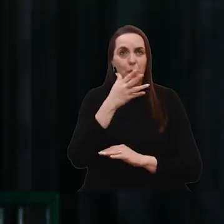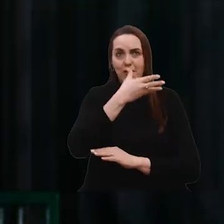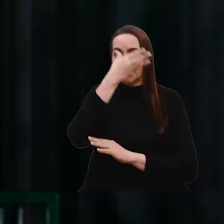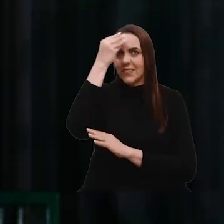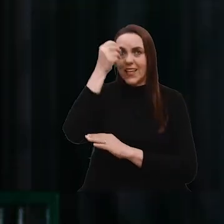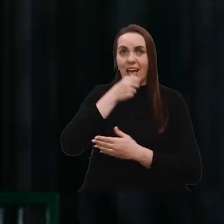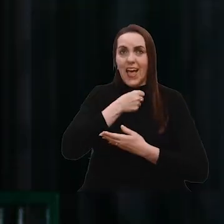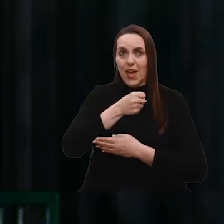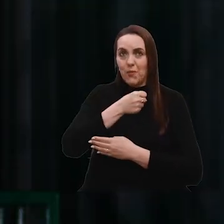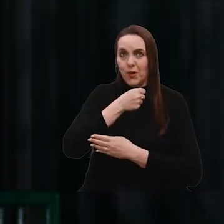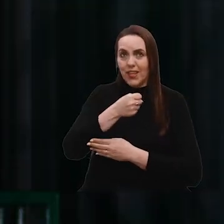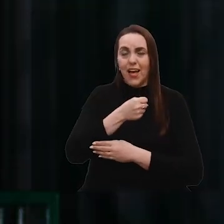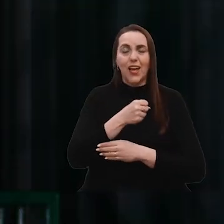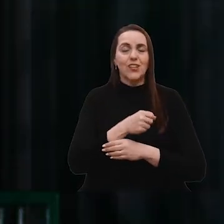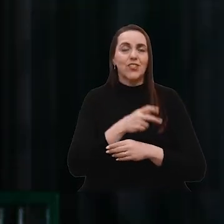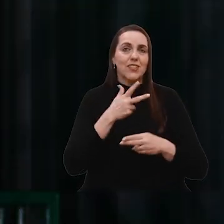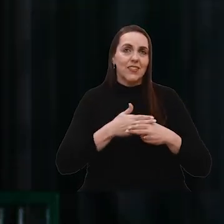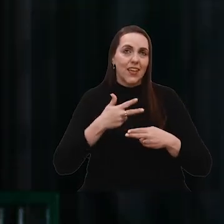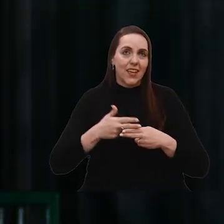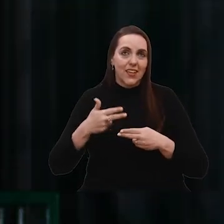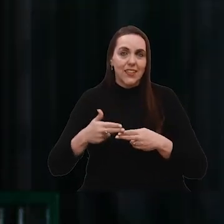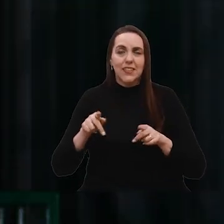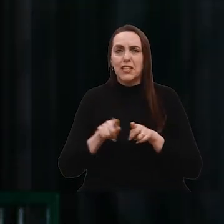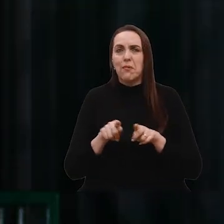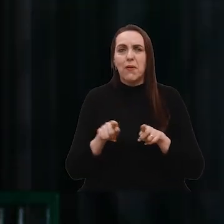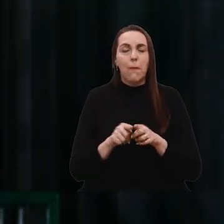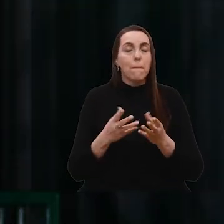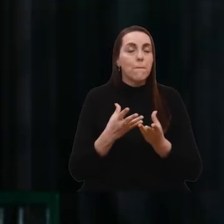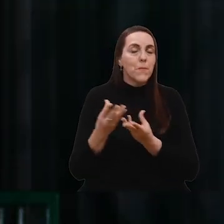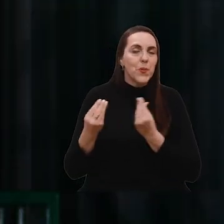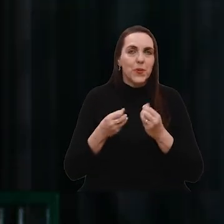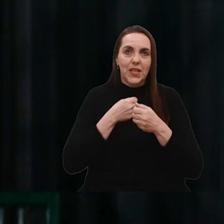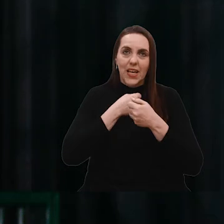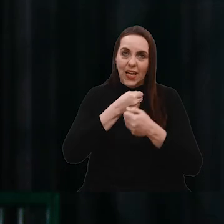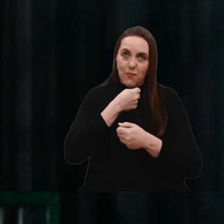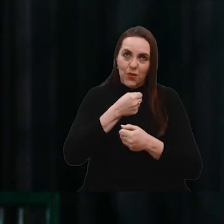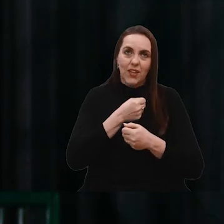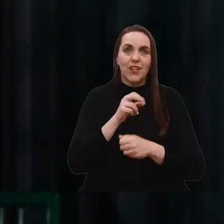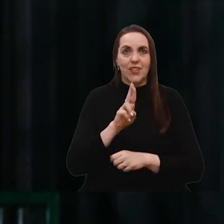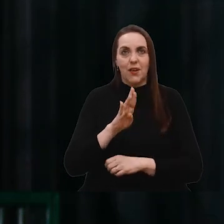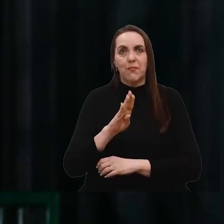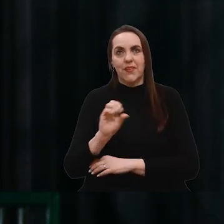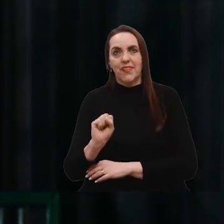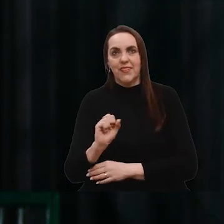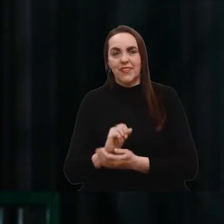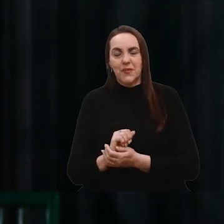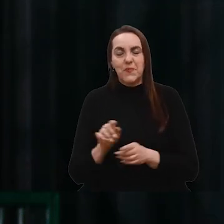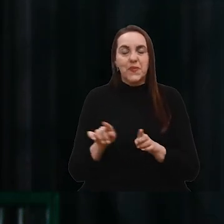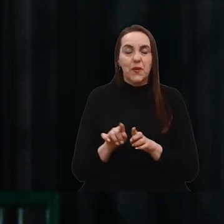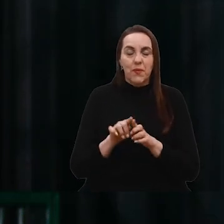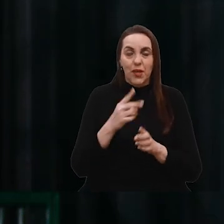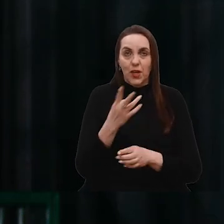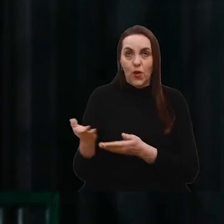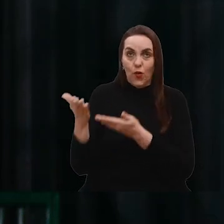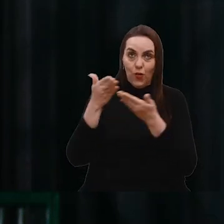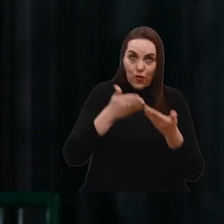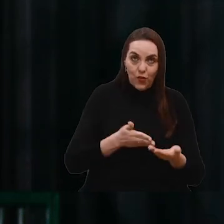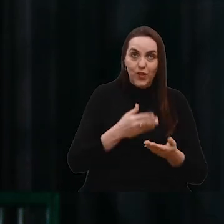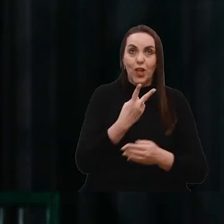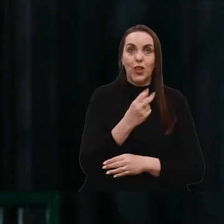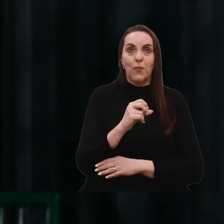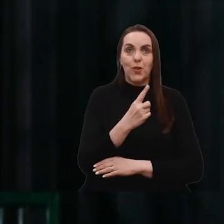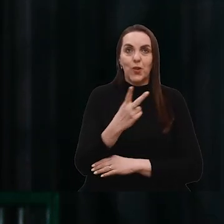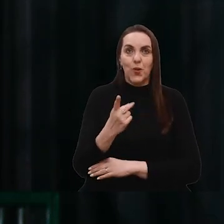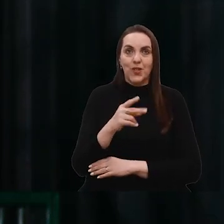fez inúmeras, inesquecíveis reportagens e séries e também fez muitas reportagens para a rede. Em 2012